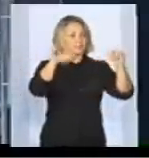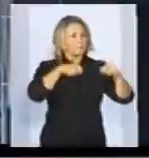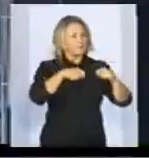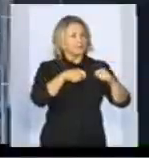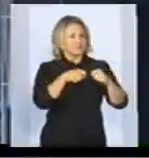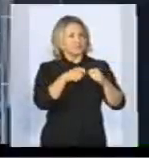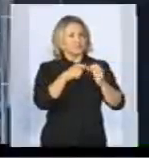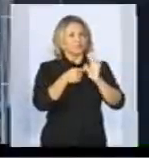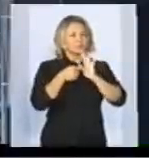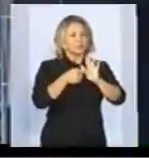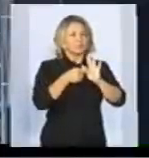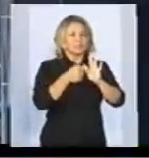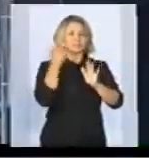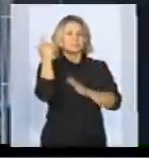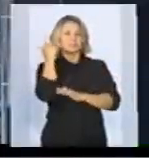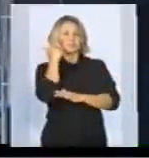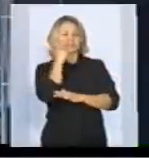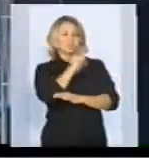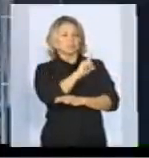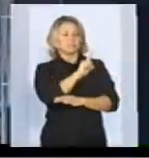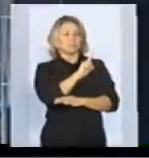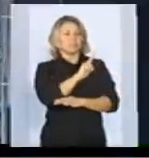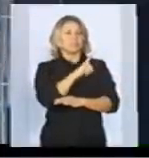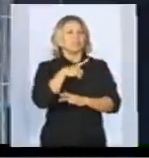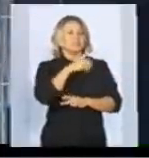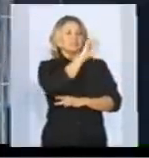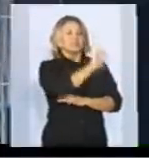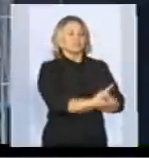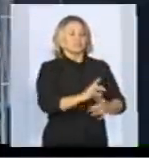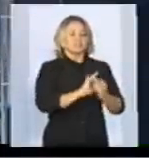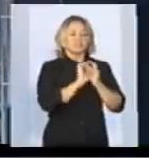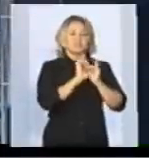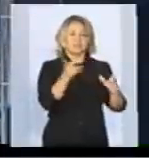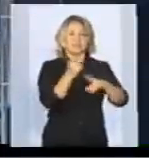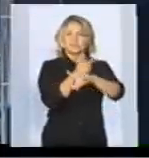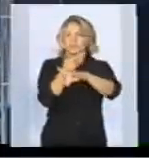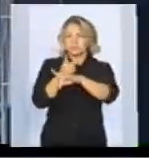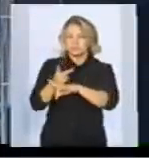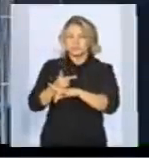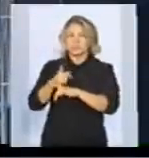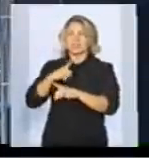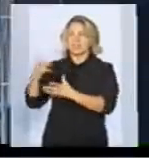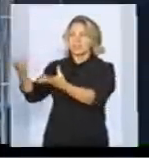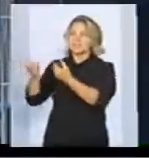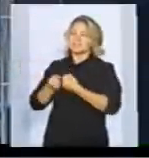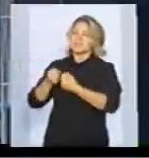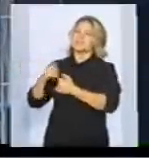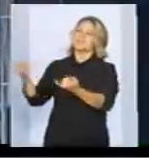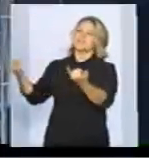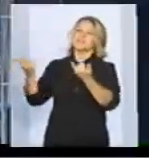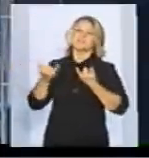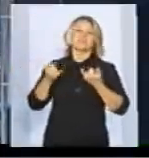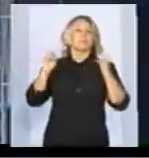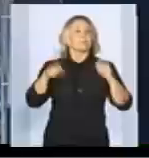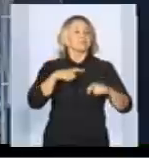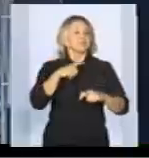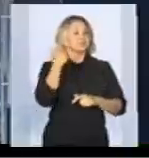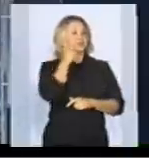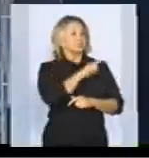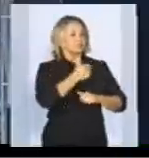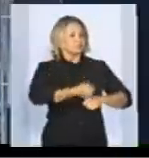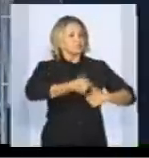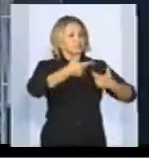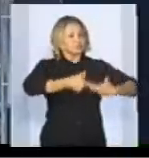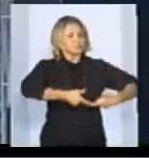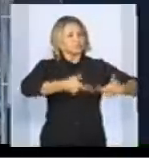fixar como o ideal a ser alcançado para que o direito à liberdade de buscar di fundir e receber informações possa ser realizado em sua Plenitude